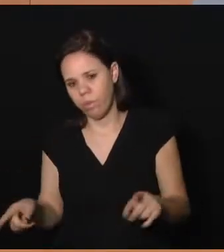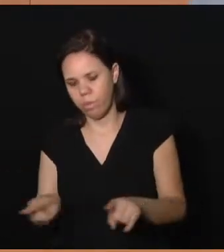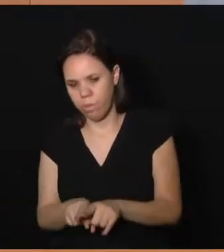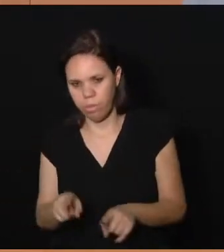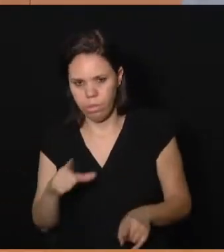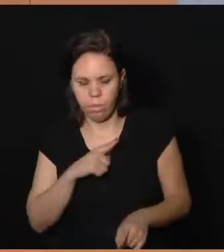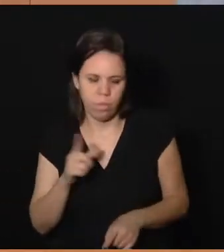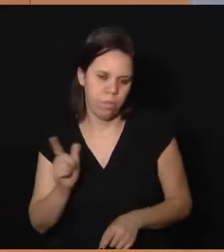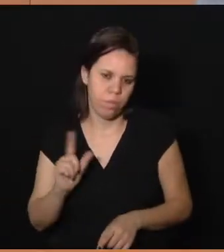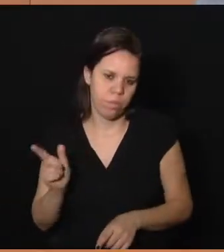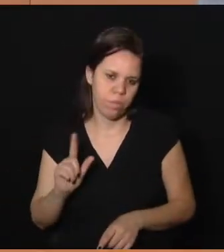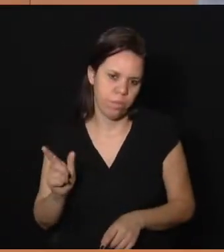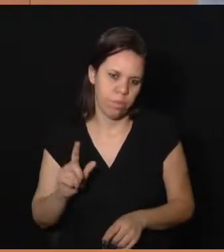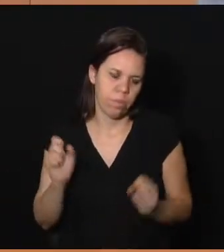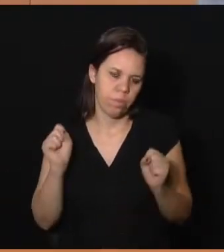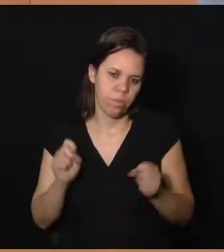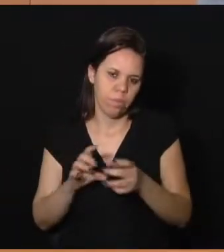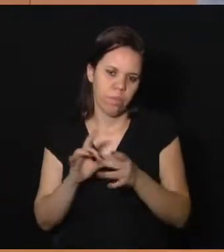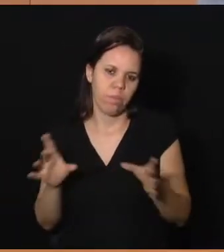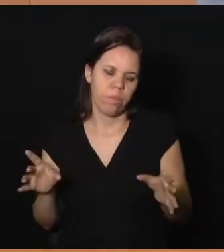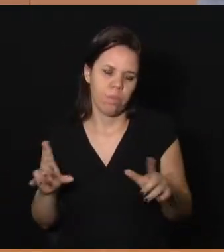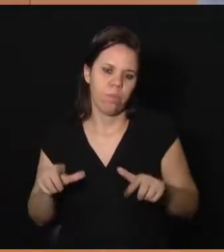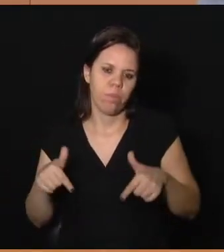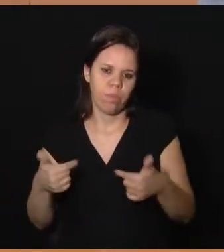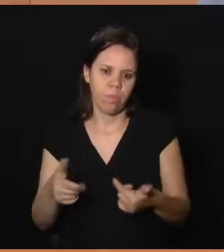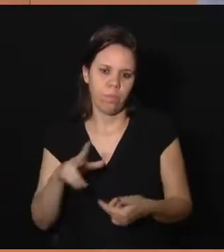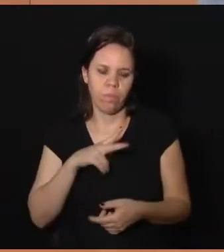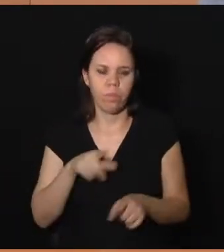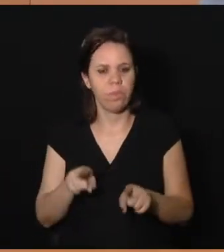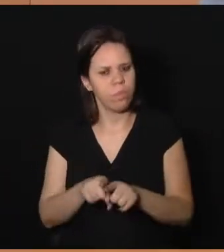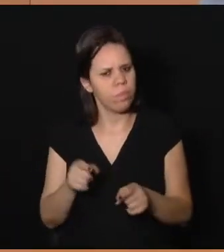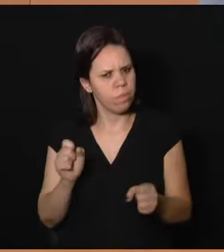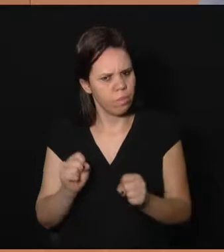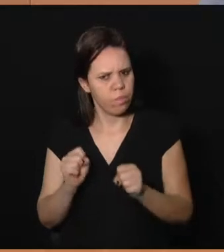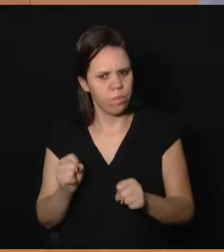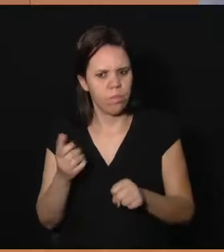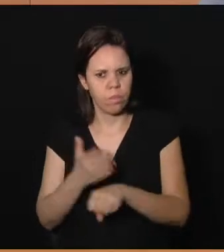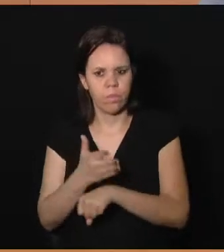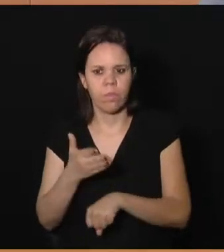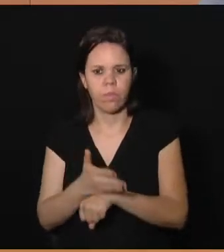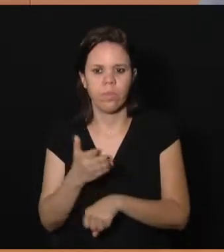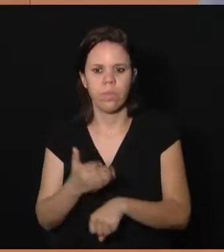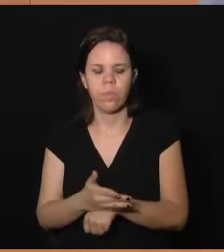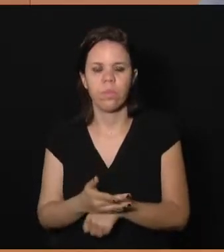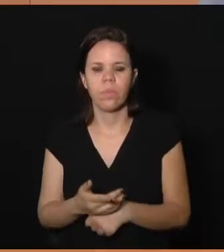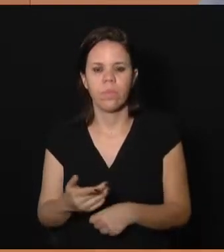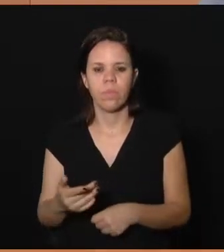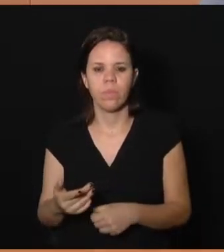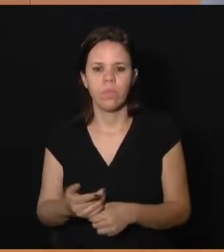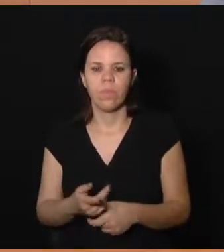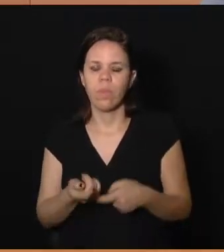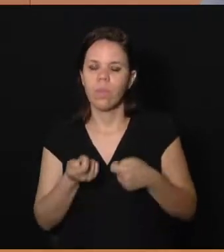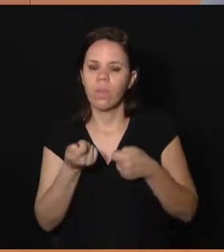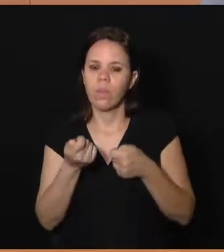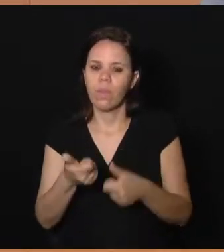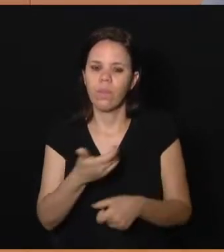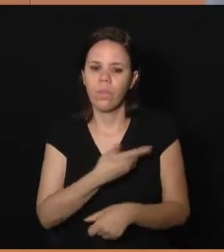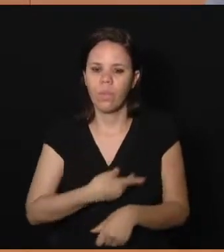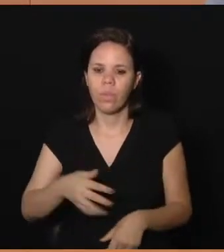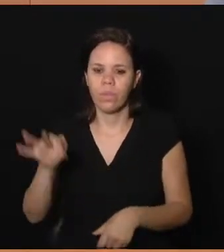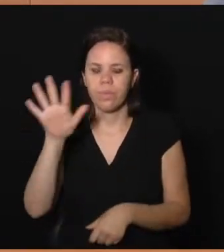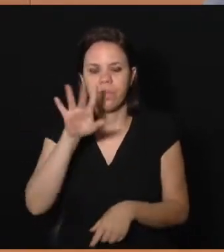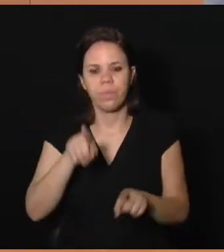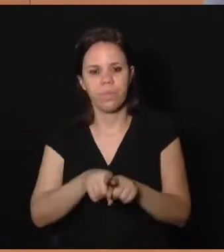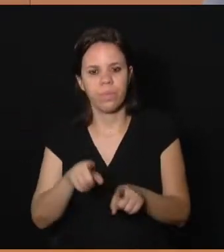Obviamente, que elas sejam públicas também, que a iniciativa privada possa participar. Eu acho que os ganhos que o governo federal tem tido, não